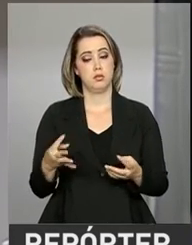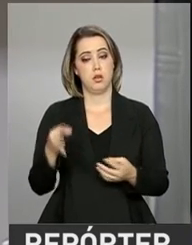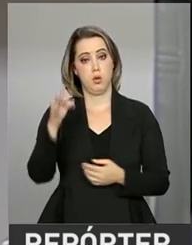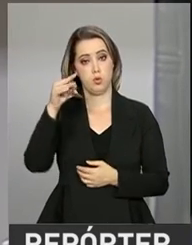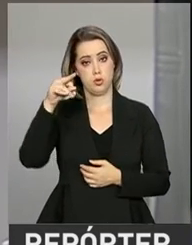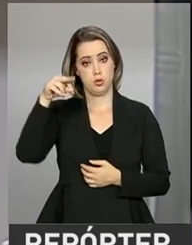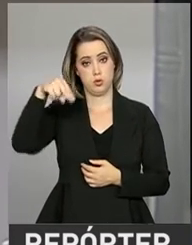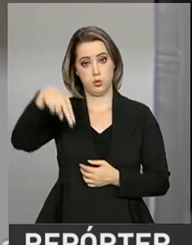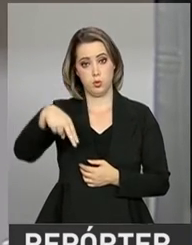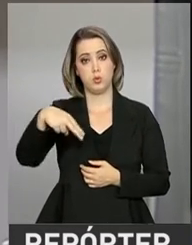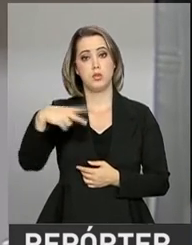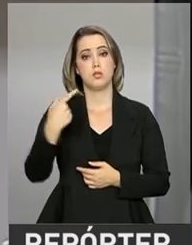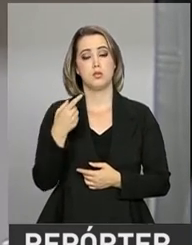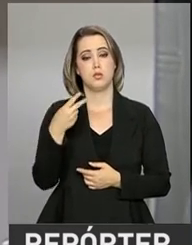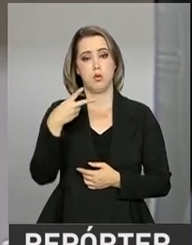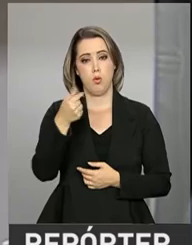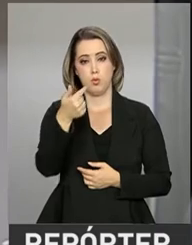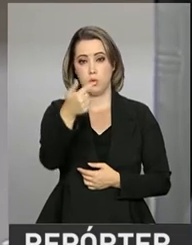2010